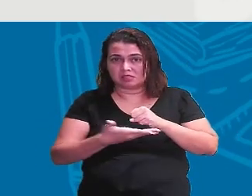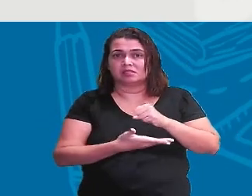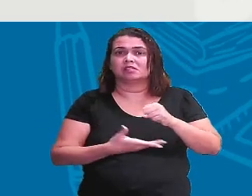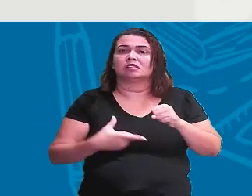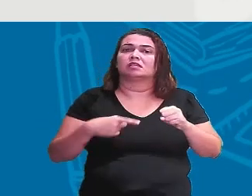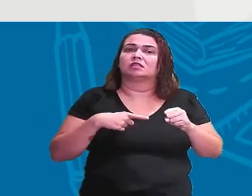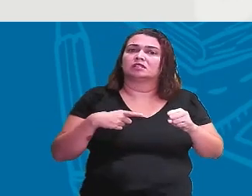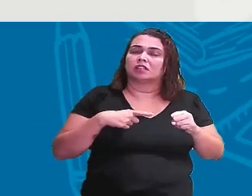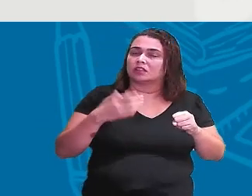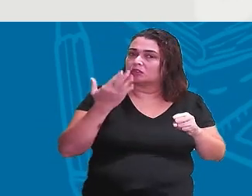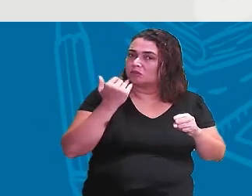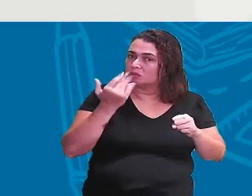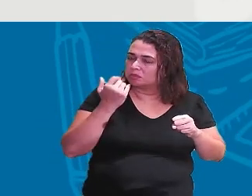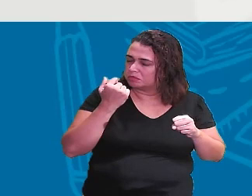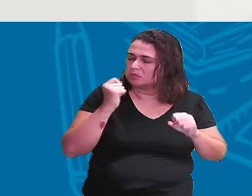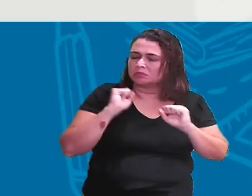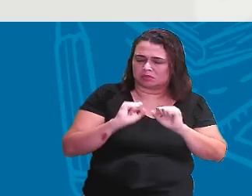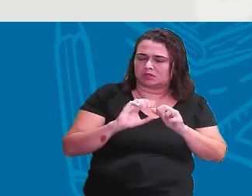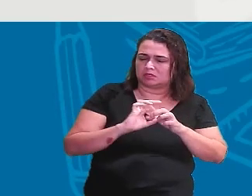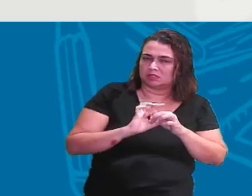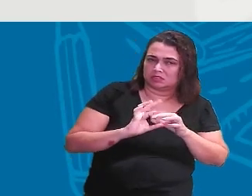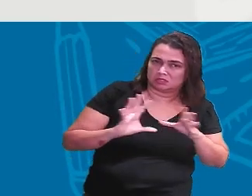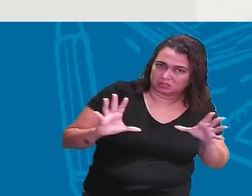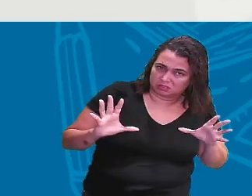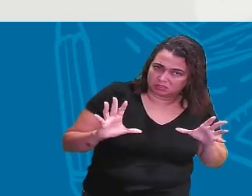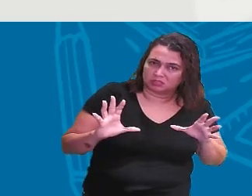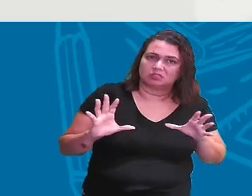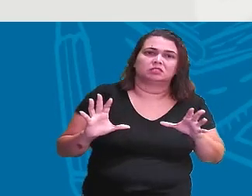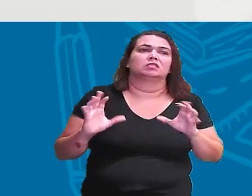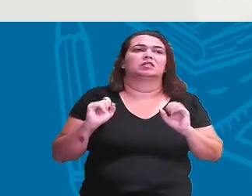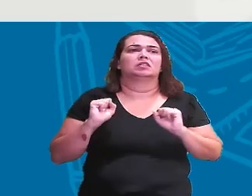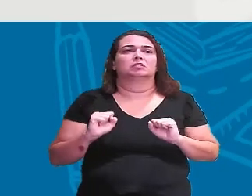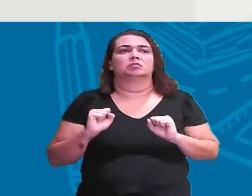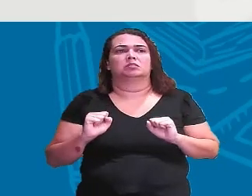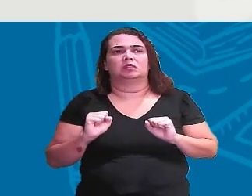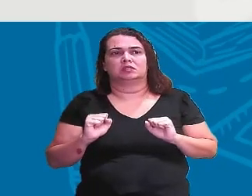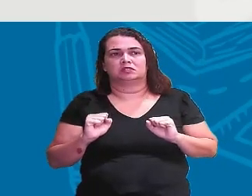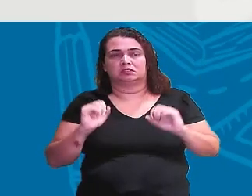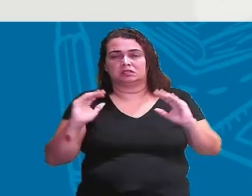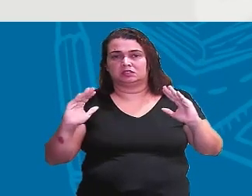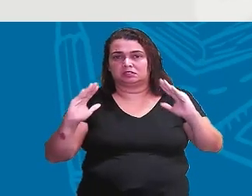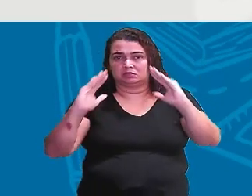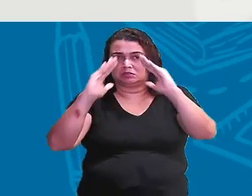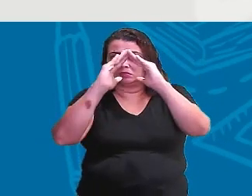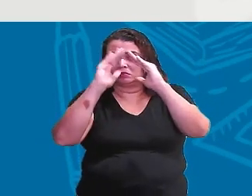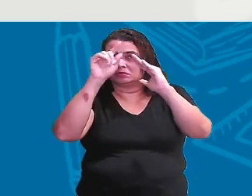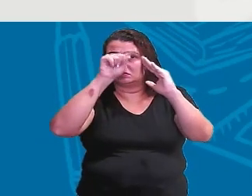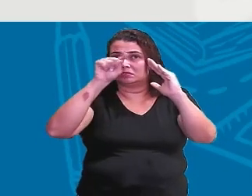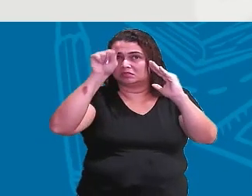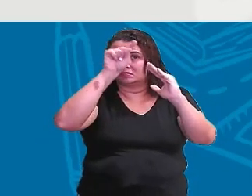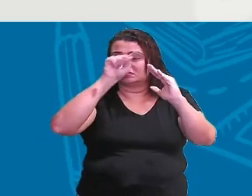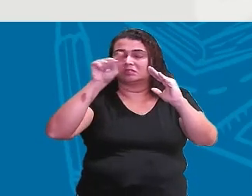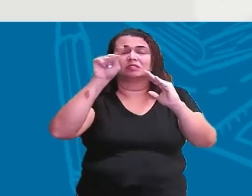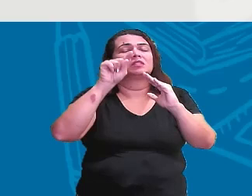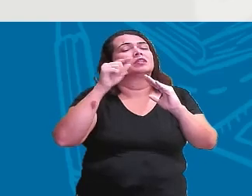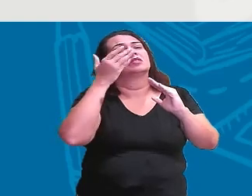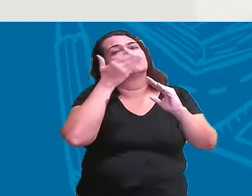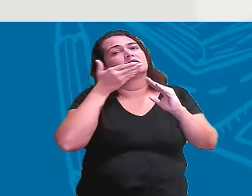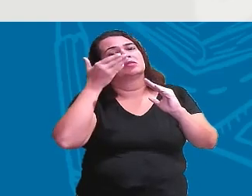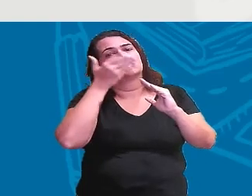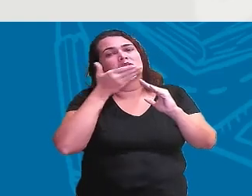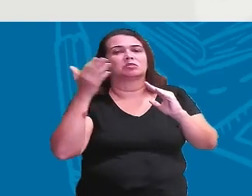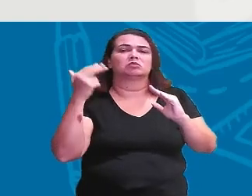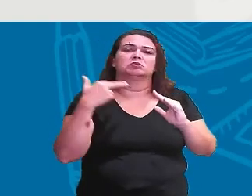aqueles alimentos que a gente pode comer com uma maior quantidade, com uma maior frequência, né? E lá no pico da pirâmide, no topo da pirâmide, a gente via